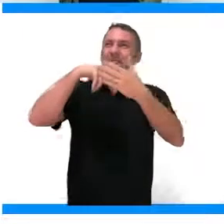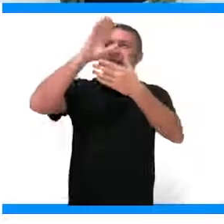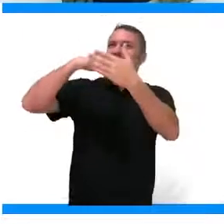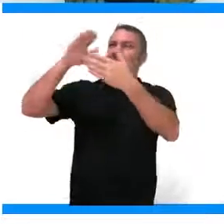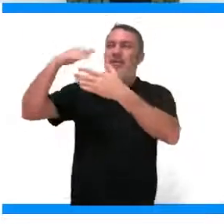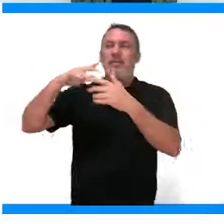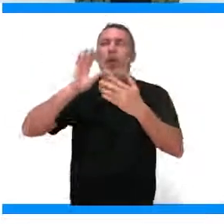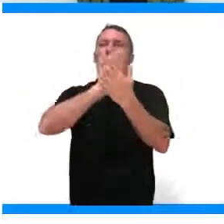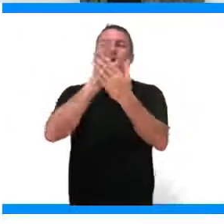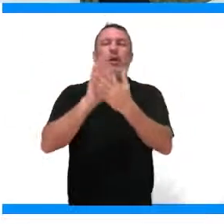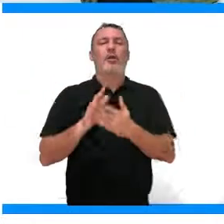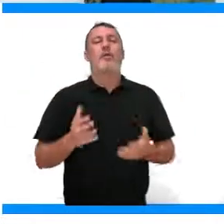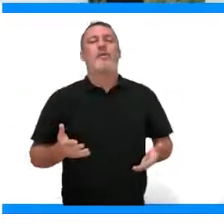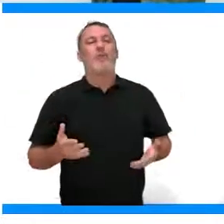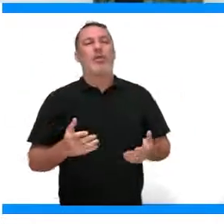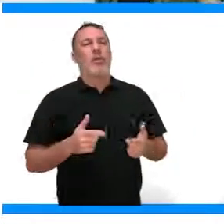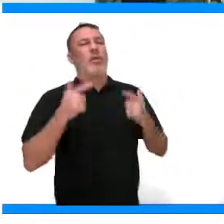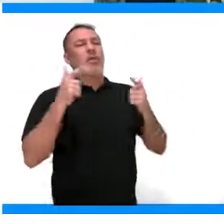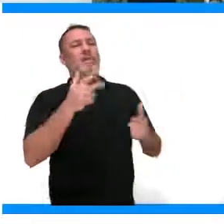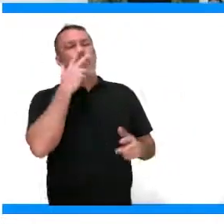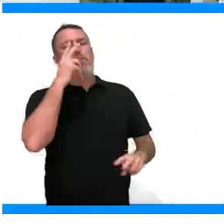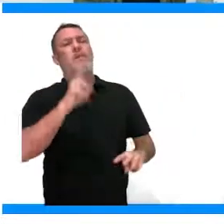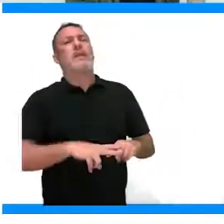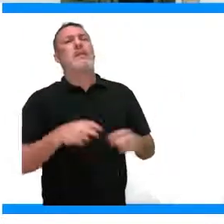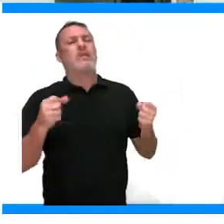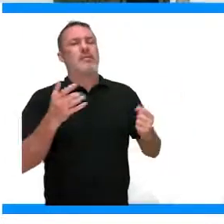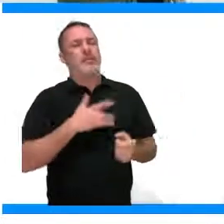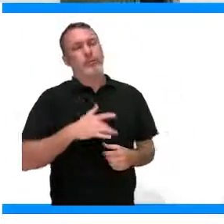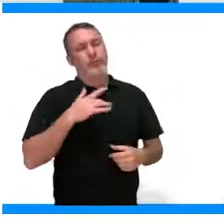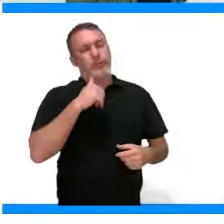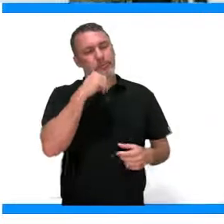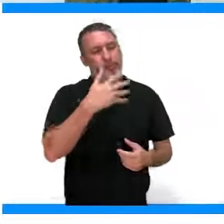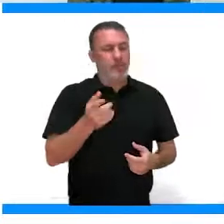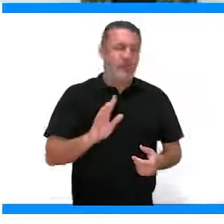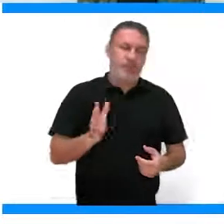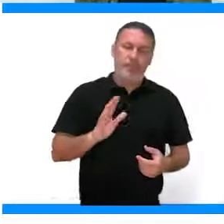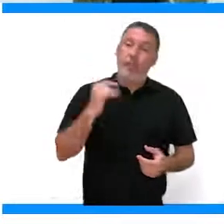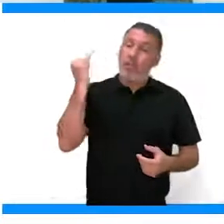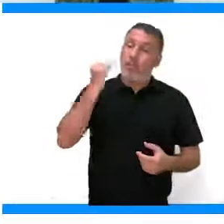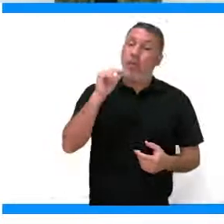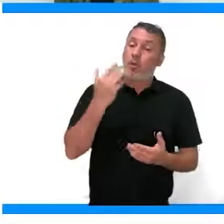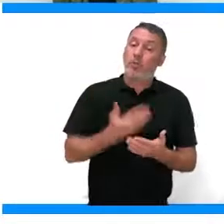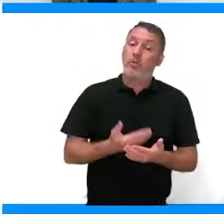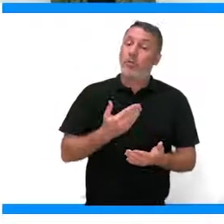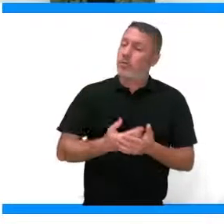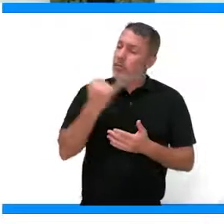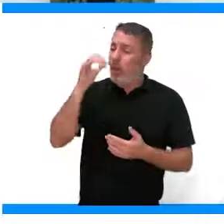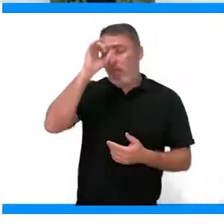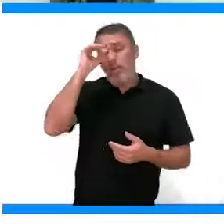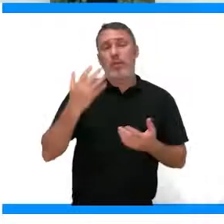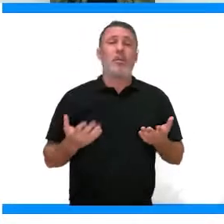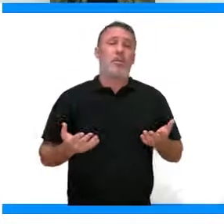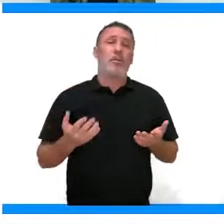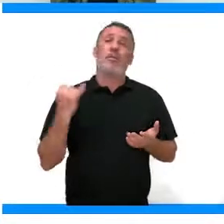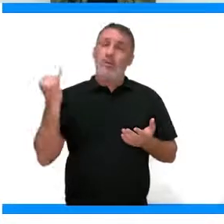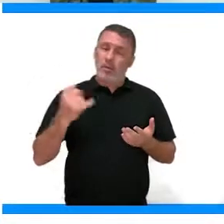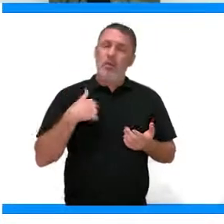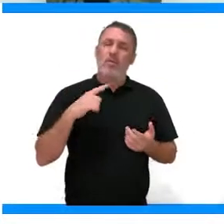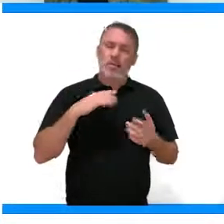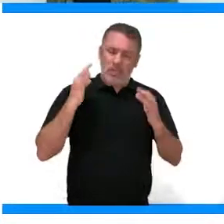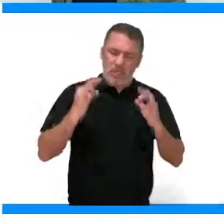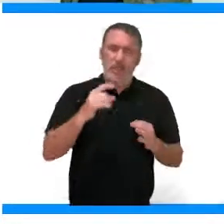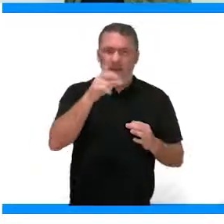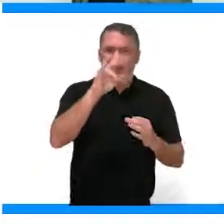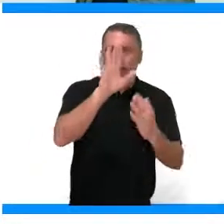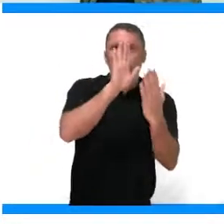cheio de cartaz colado. Chamou o quarto da menina de presídio, coitada da menina, estava lá. Mas o importante é o quê? Aprender. Eu tenho